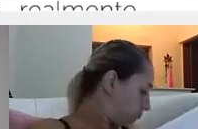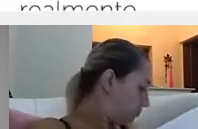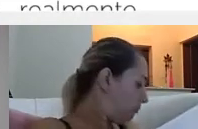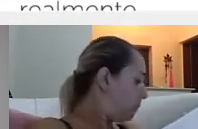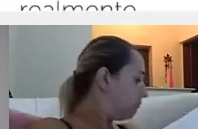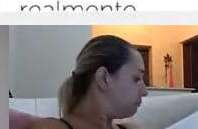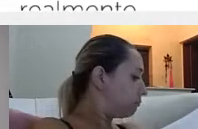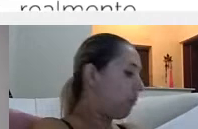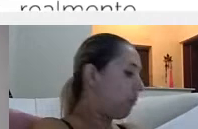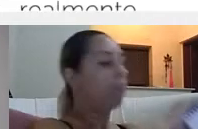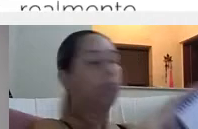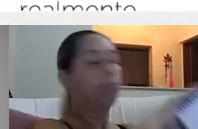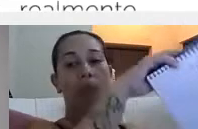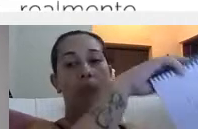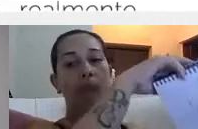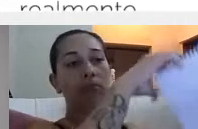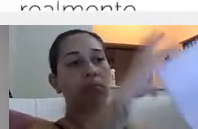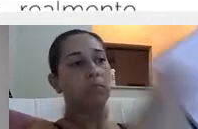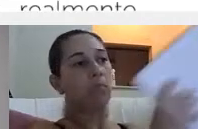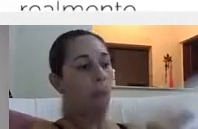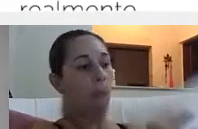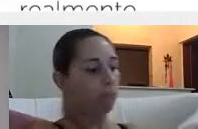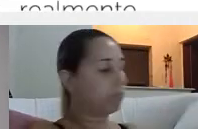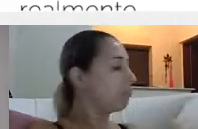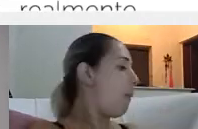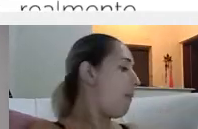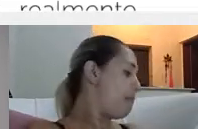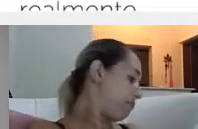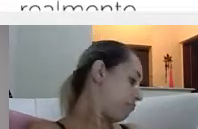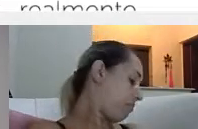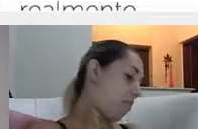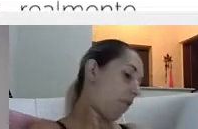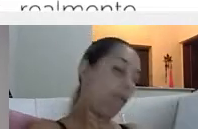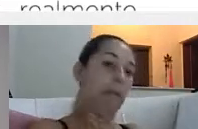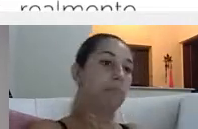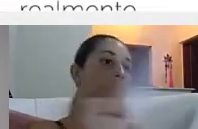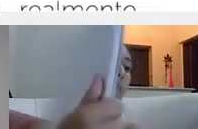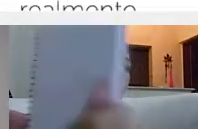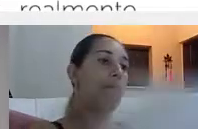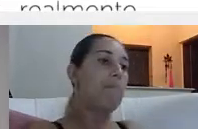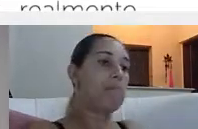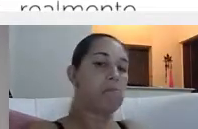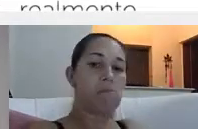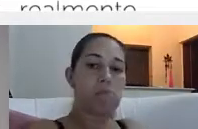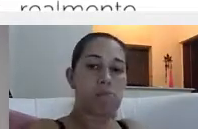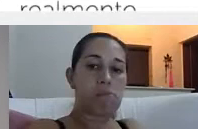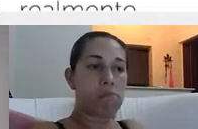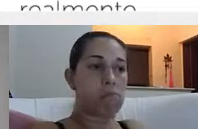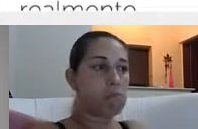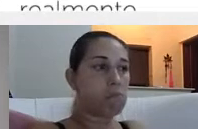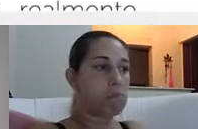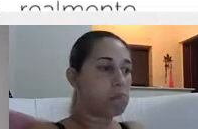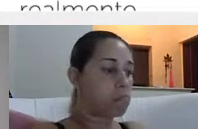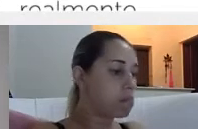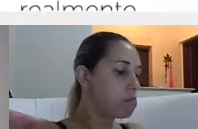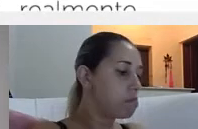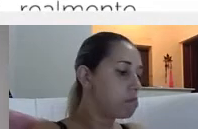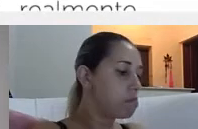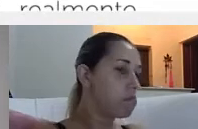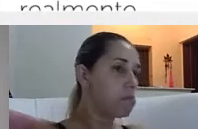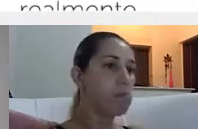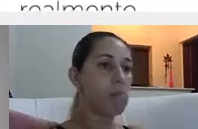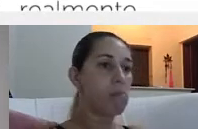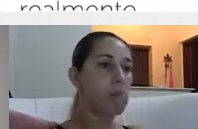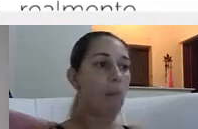em cada momento, né? Mesmo porque eu preciso pontuar vocês. Algum de vocês já deve ter reparado que já tem alguns pontos lá liberados para vocês